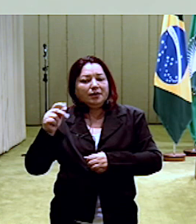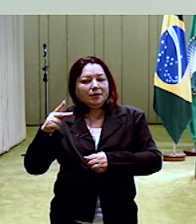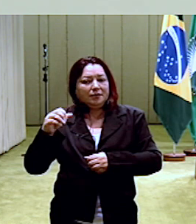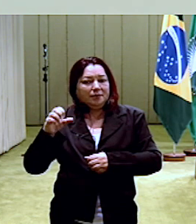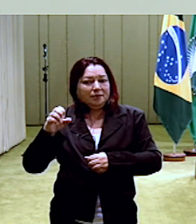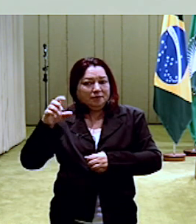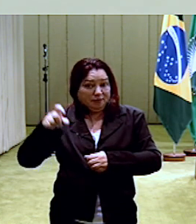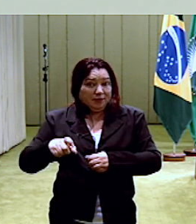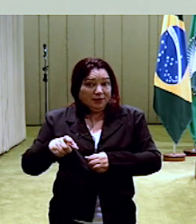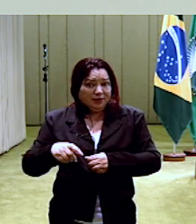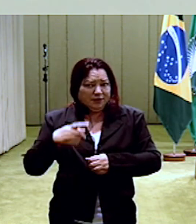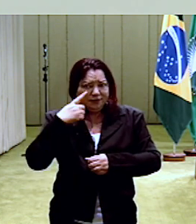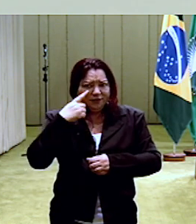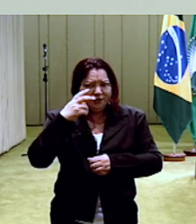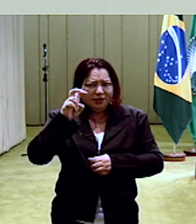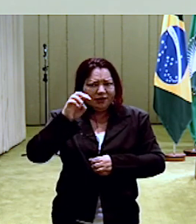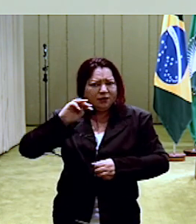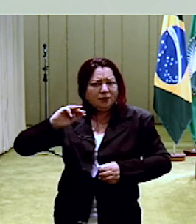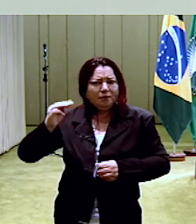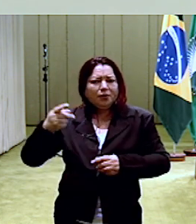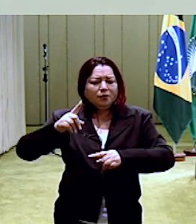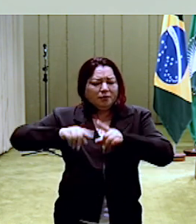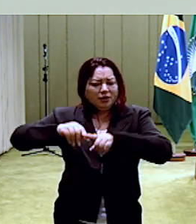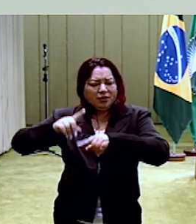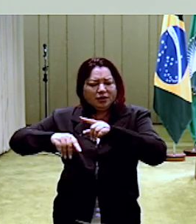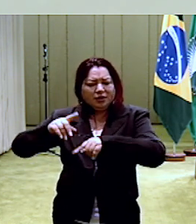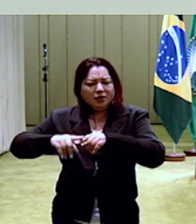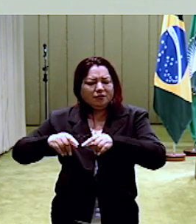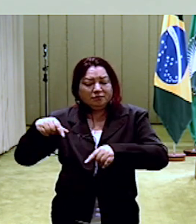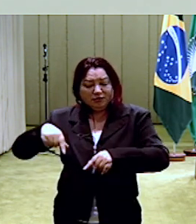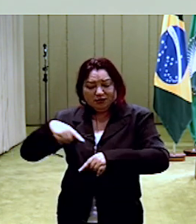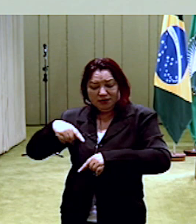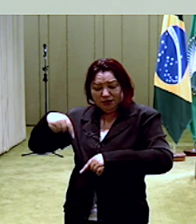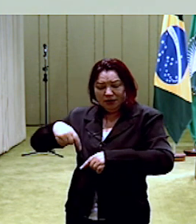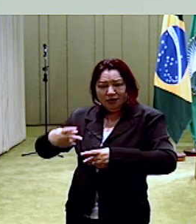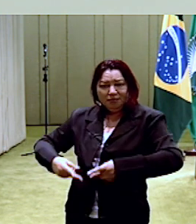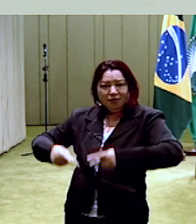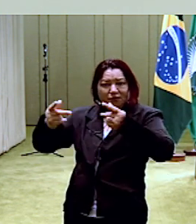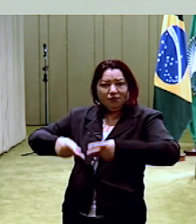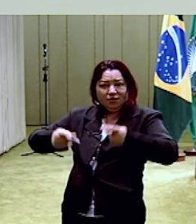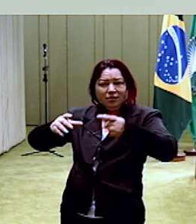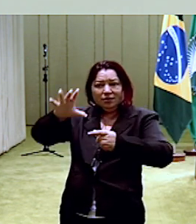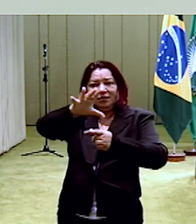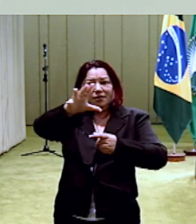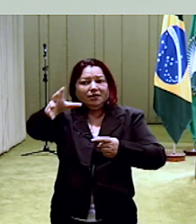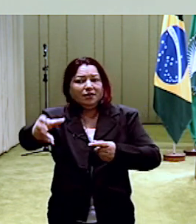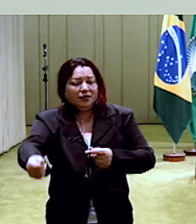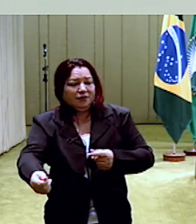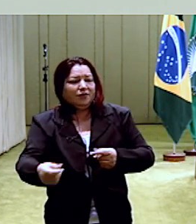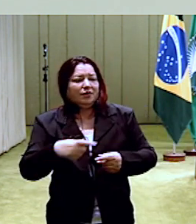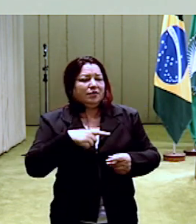falando que existe um mapeamento de mais de 5 mil produtos brasileiros que têm mercado na África. Ela até